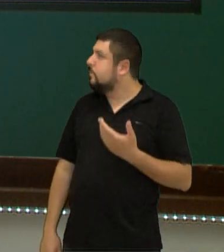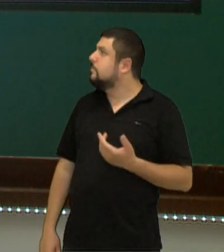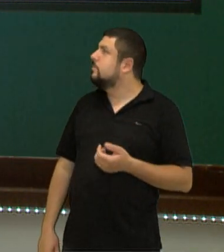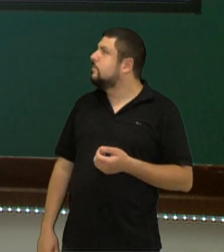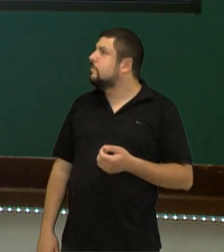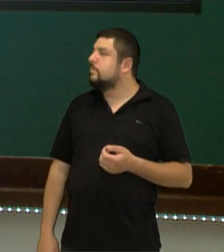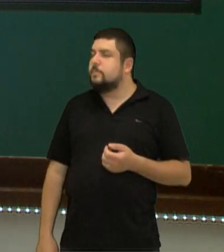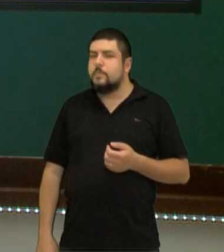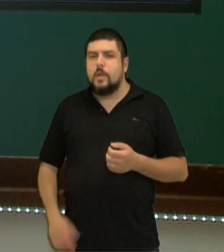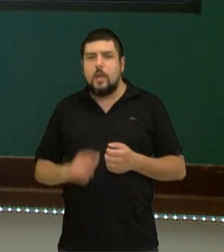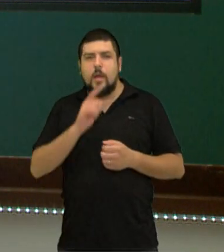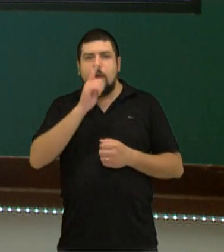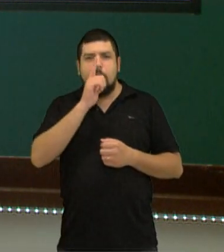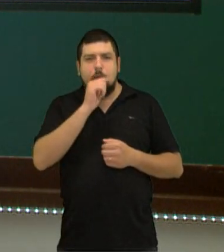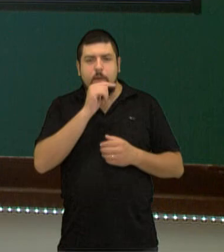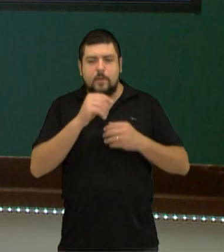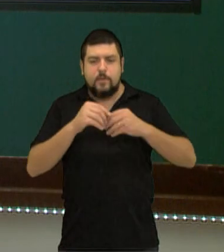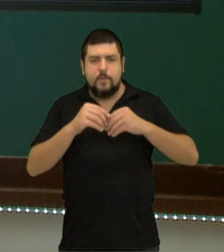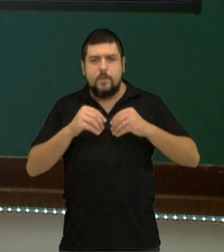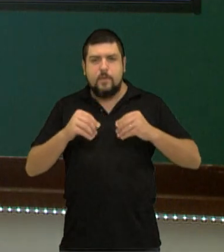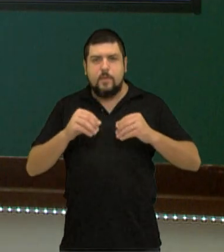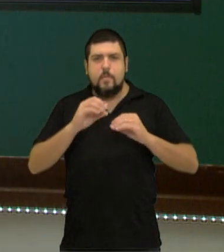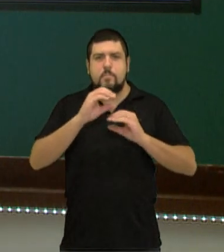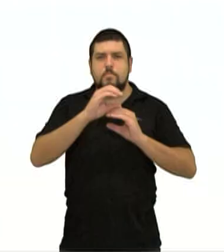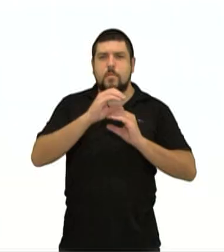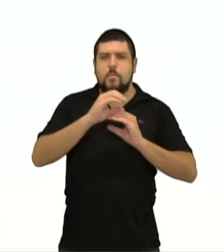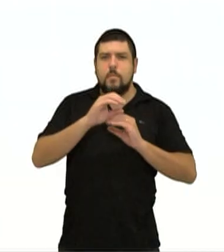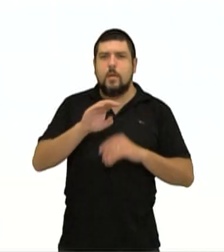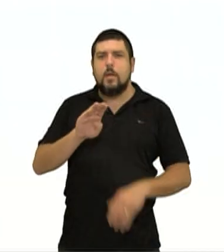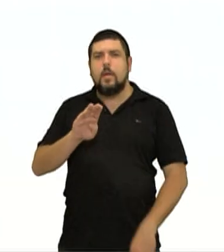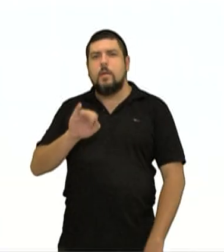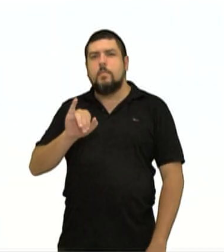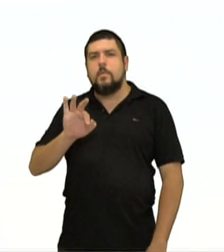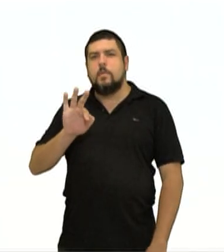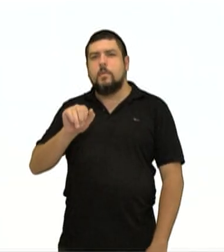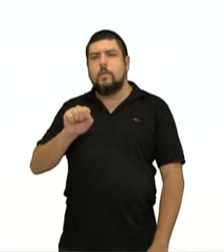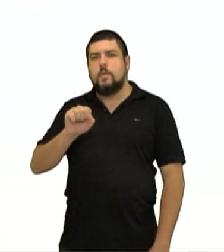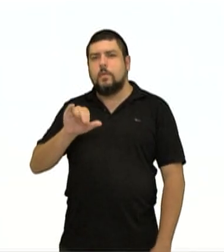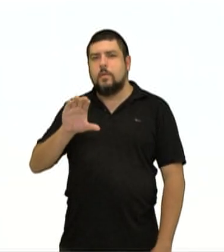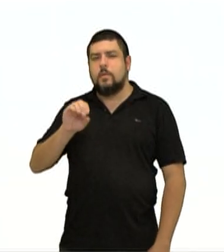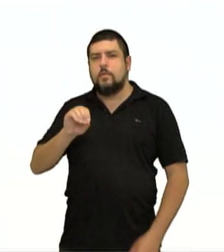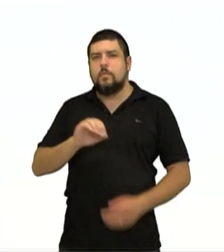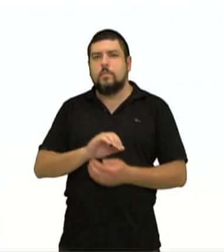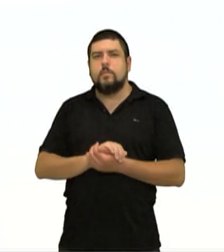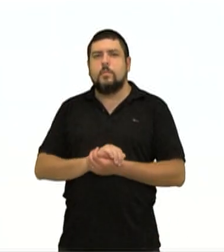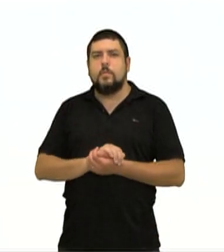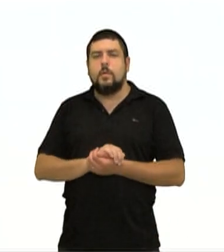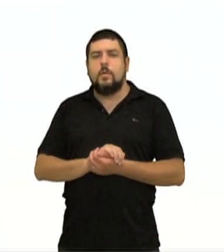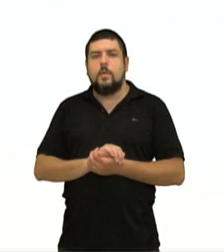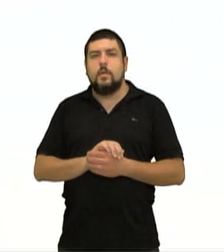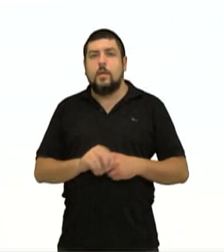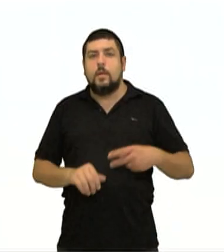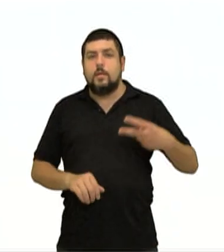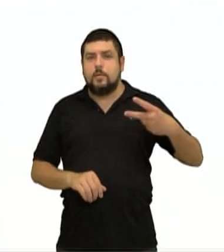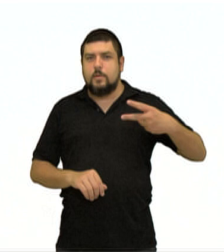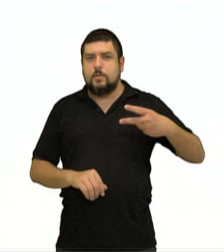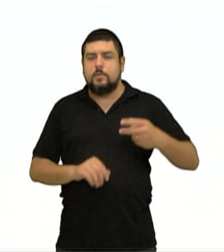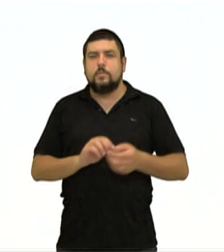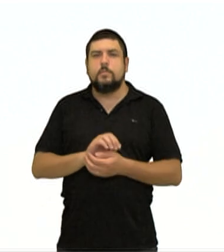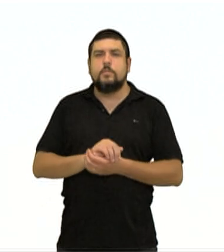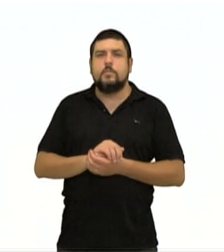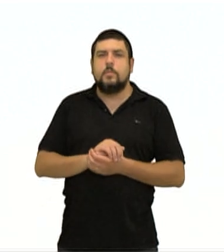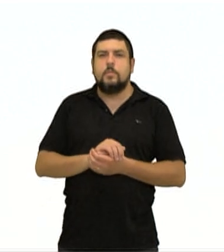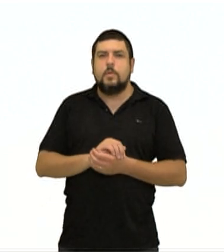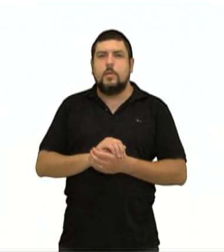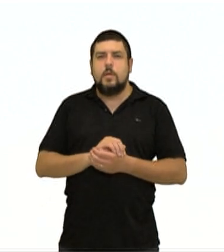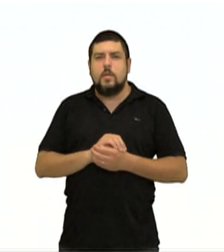duas fases, ou seja, bifásico. Na segunda situação, eu tenho óleo, eu vejo óleo, eu percebo a